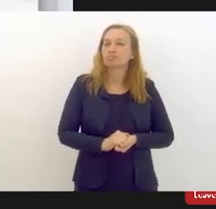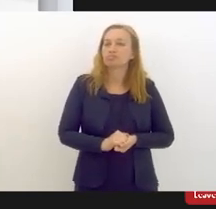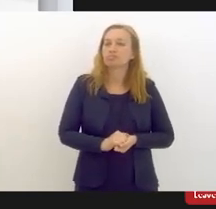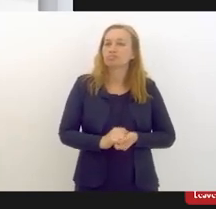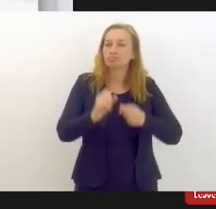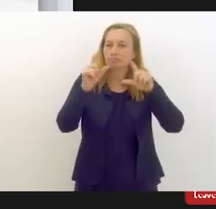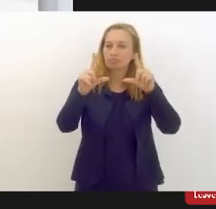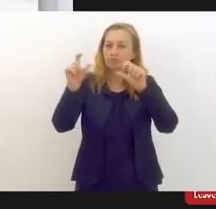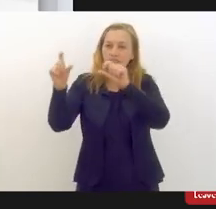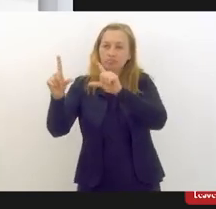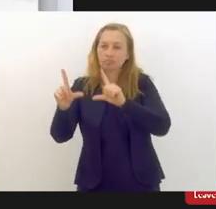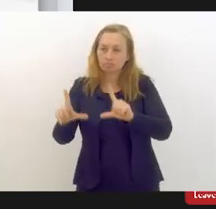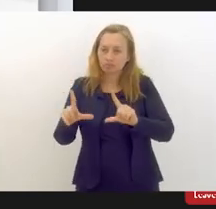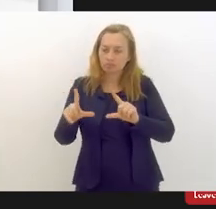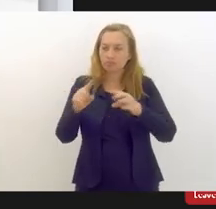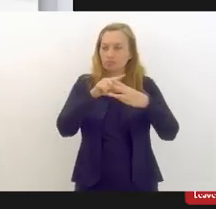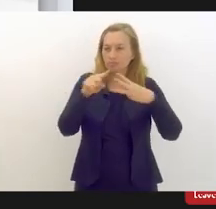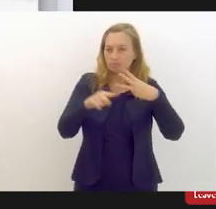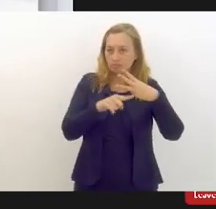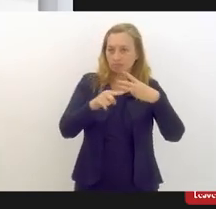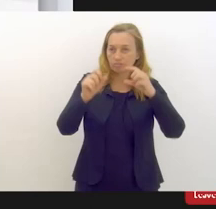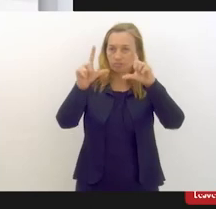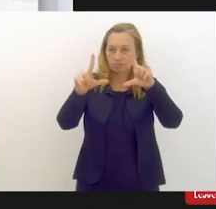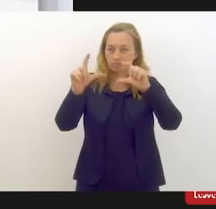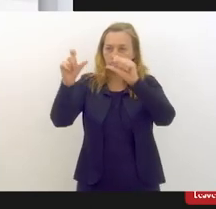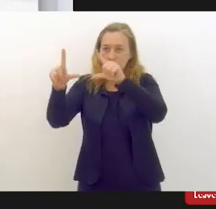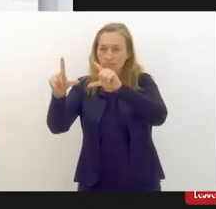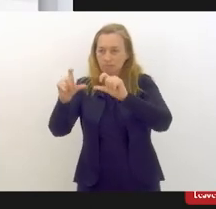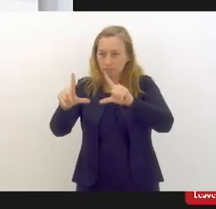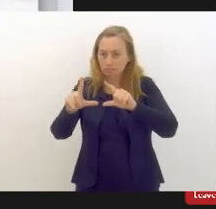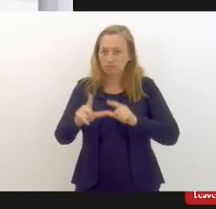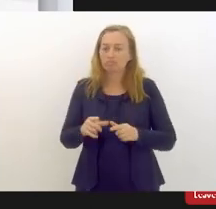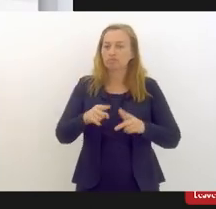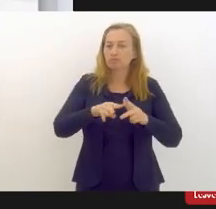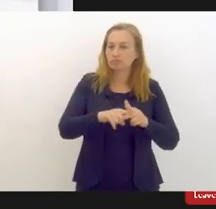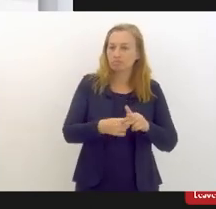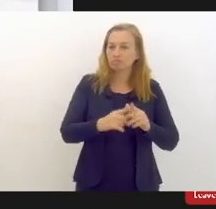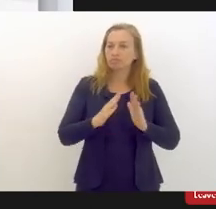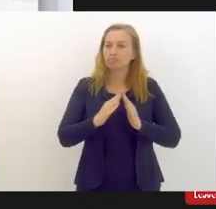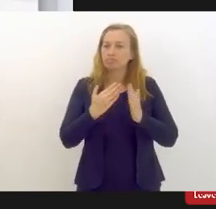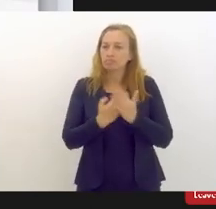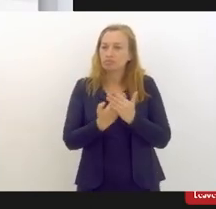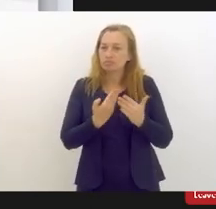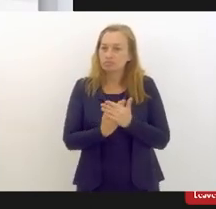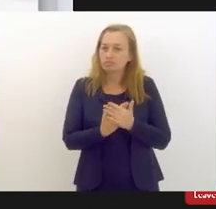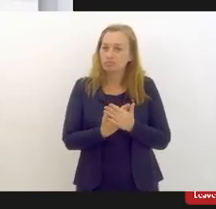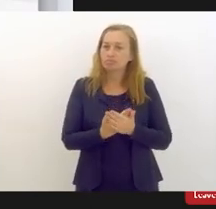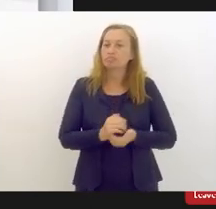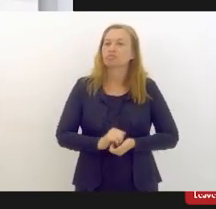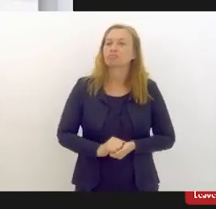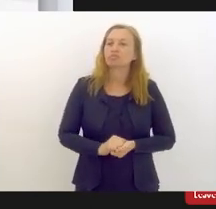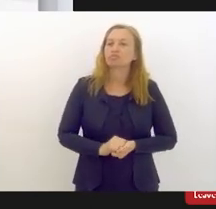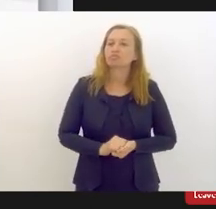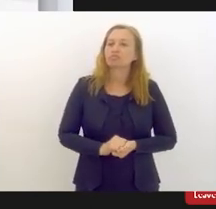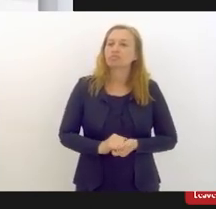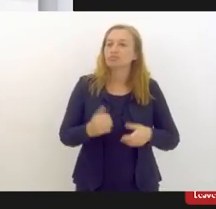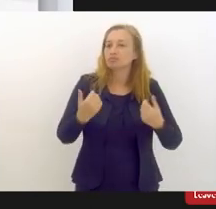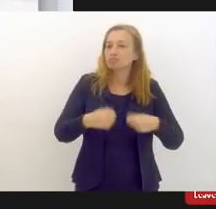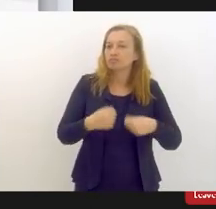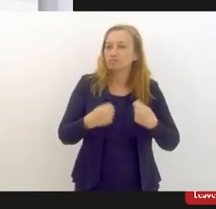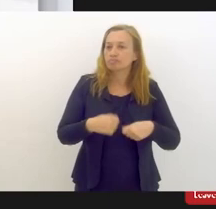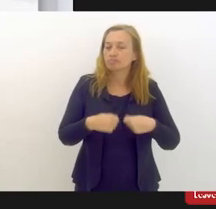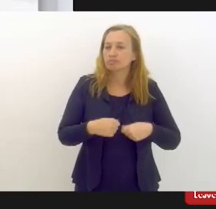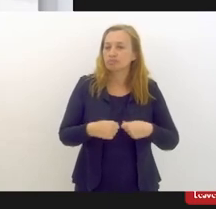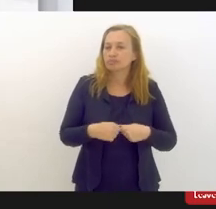então dividi isso em três apresentações: a manutenção de unidades escolares em execução, e as necessidades de execução. O que